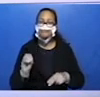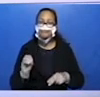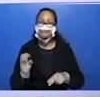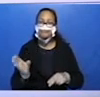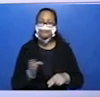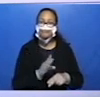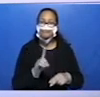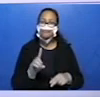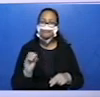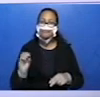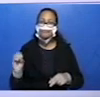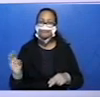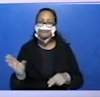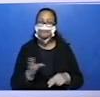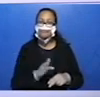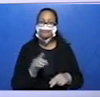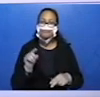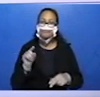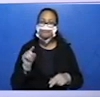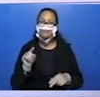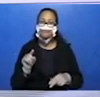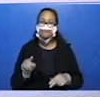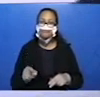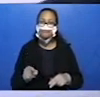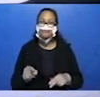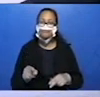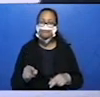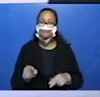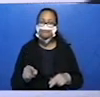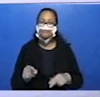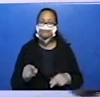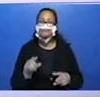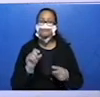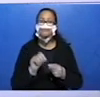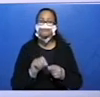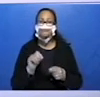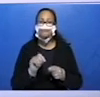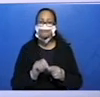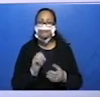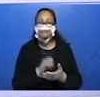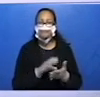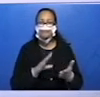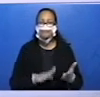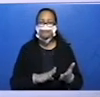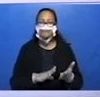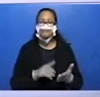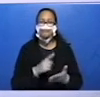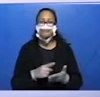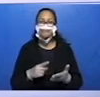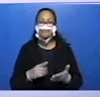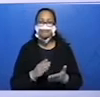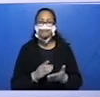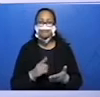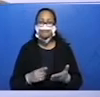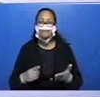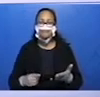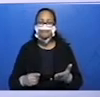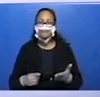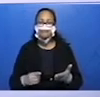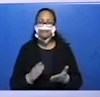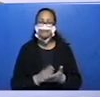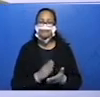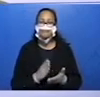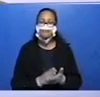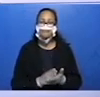1000. Muito bacana essa matéria, gente. Fazer as atividades na apostila, nas páginas 146